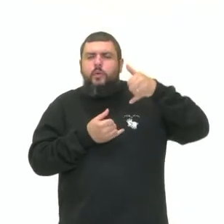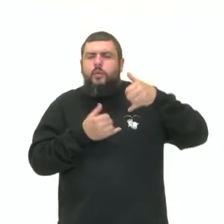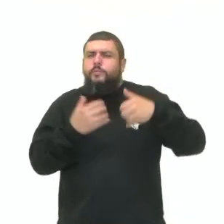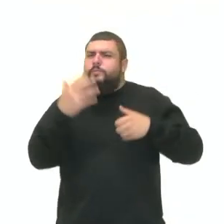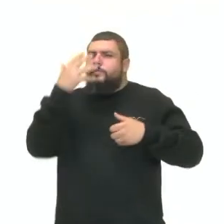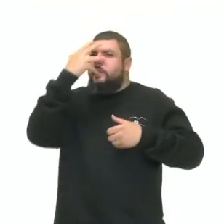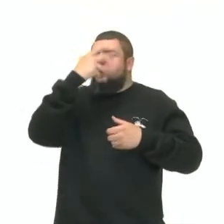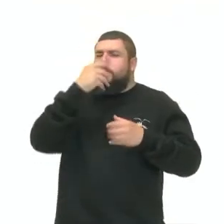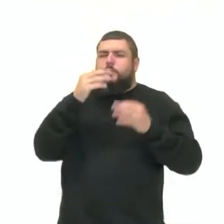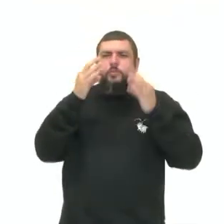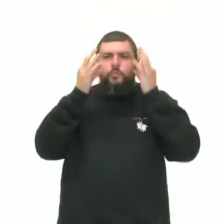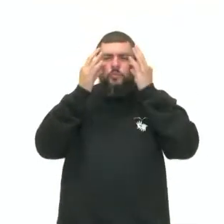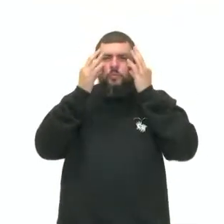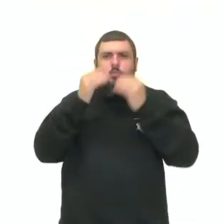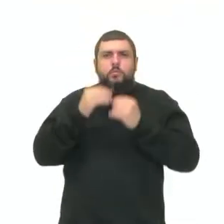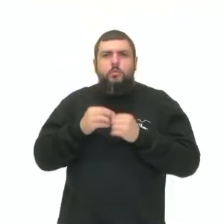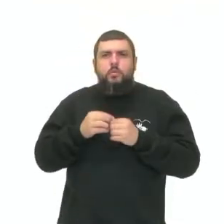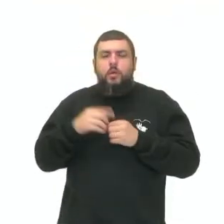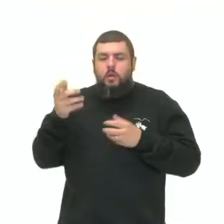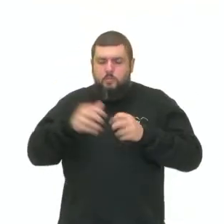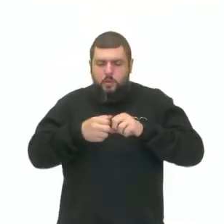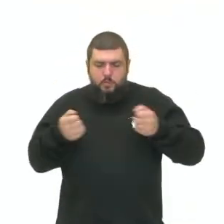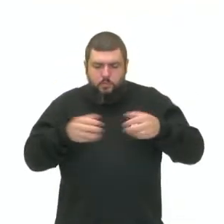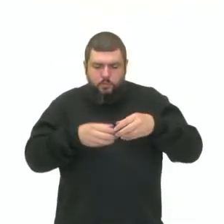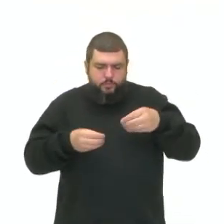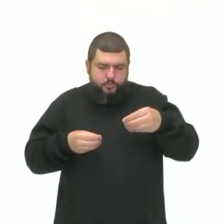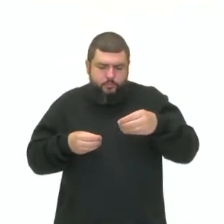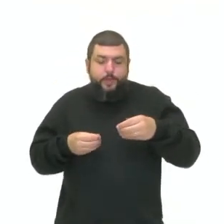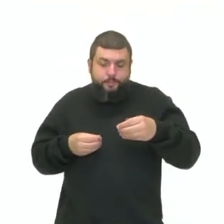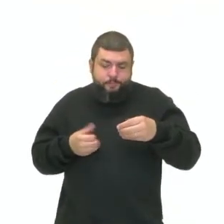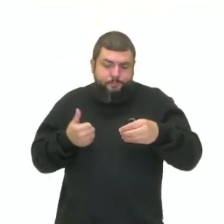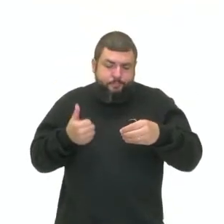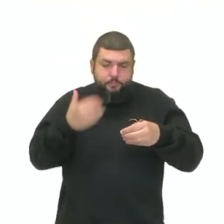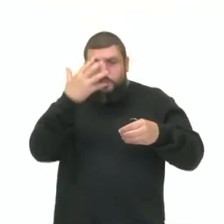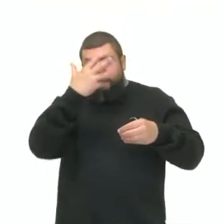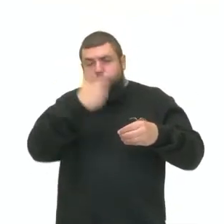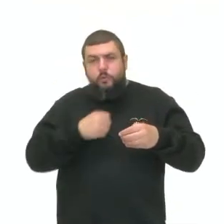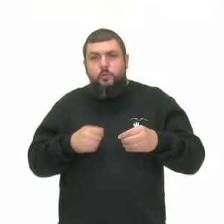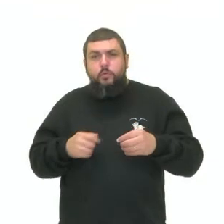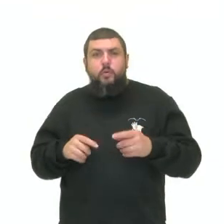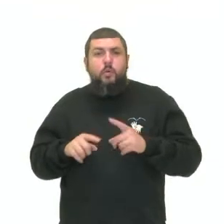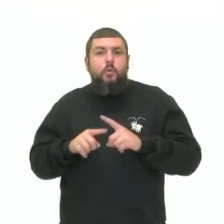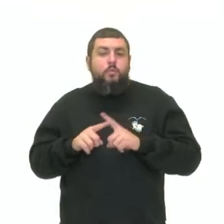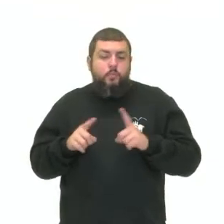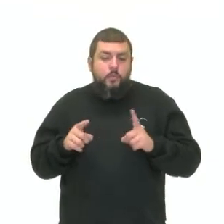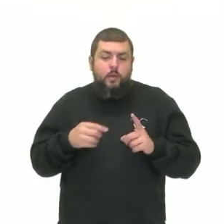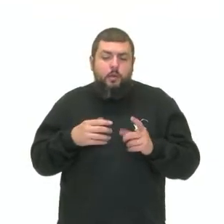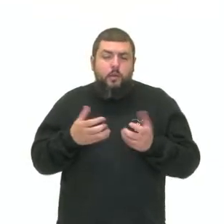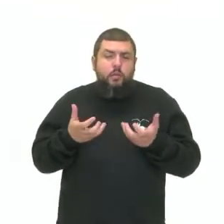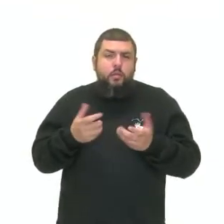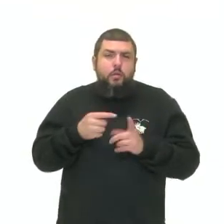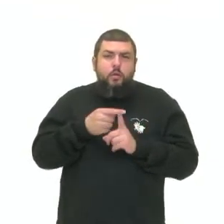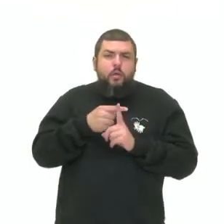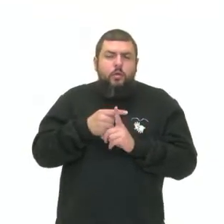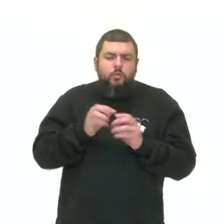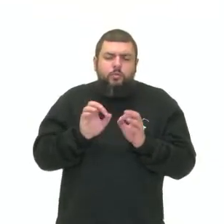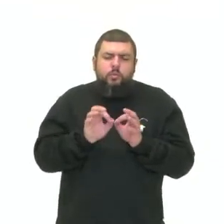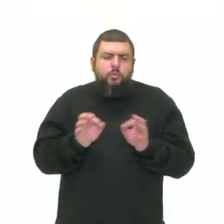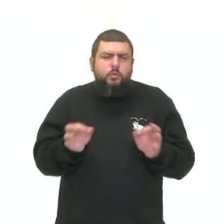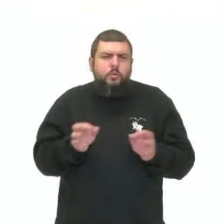Ela desembrulhou e falou assim, bonito, mas eu preferia se fosse uma cruz mais simples, sem enfeite